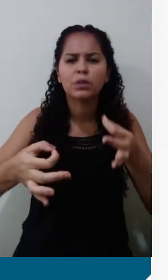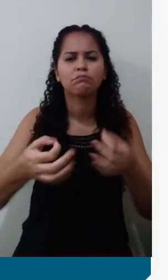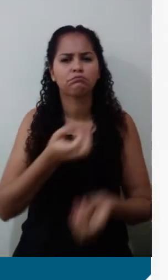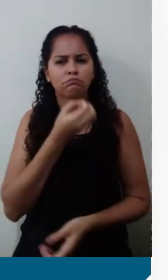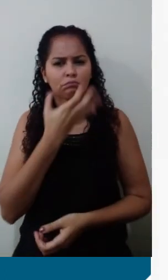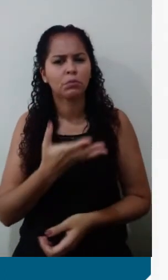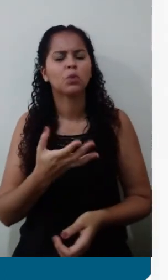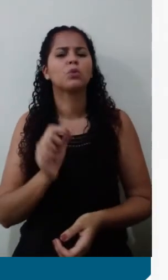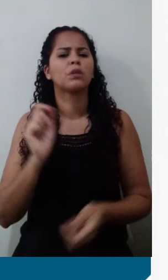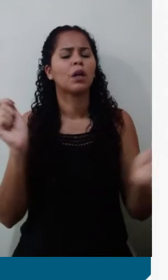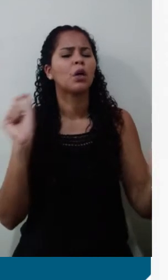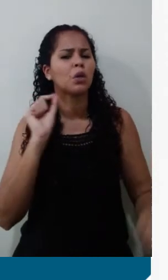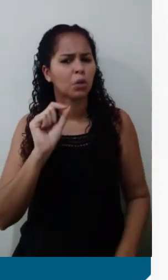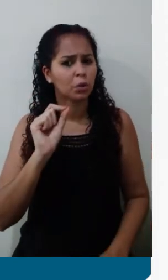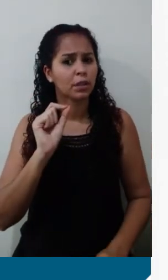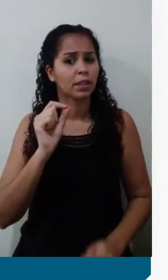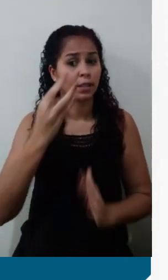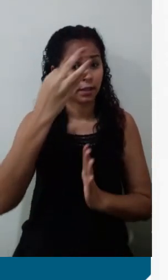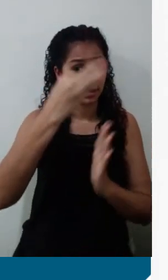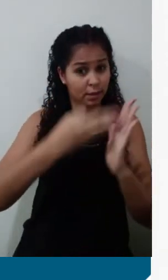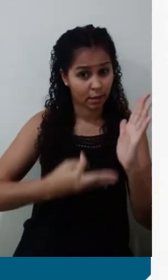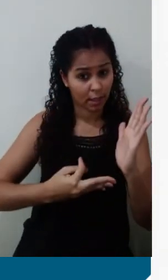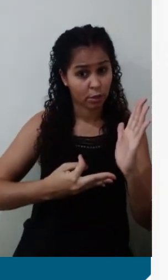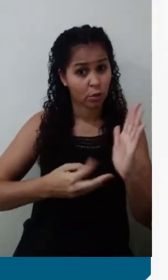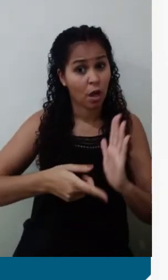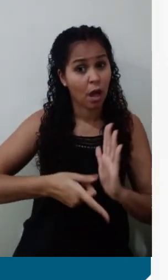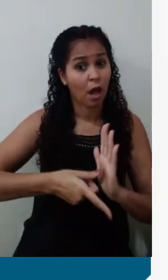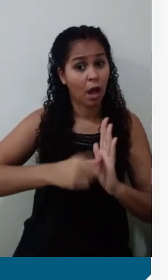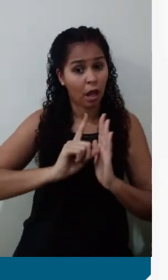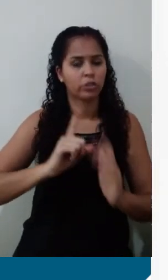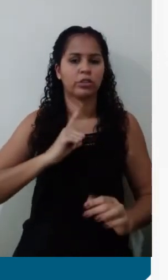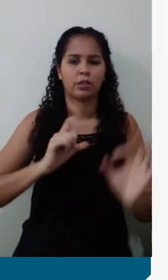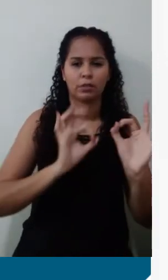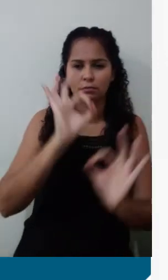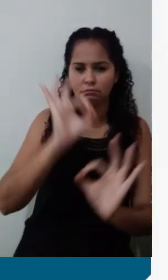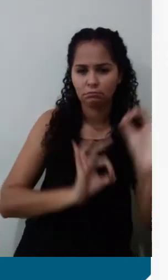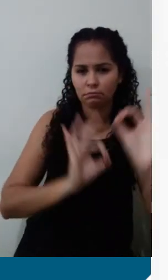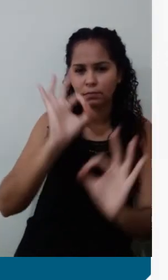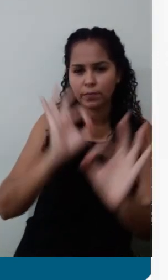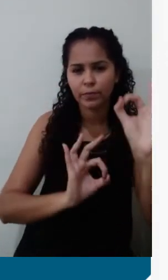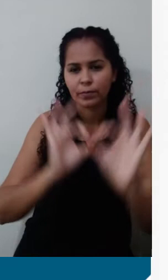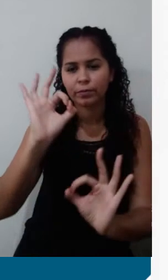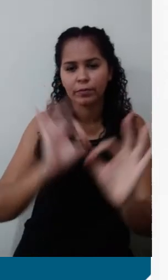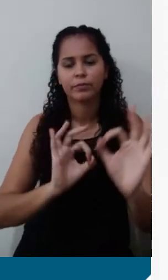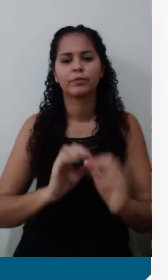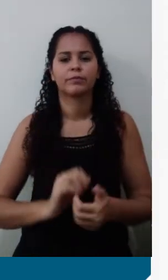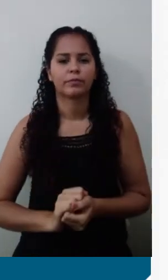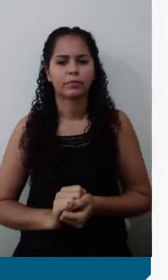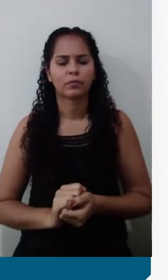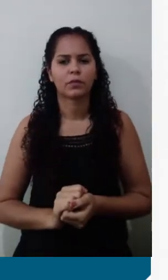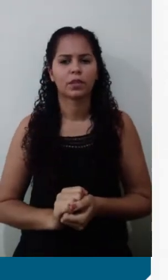e plausíveis, eles só serão possíveis em textos que passaram pela etapa de planejamento ou de projeto de